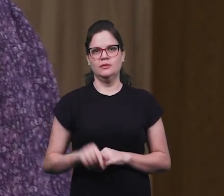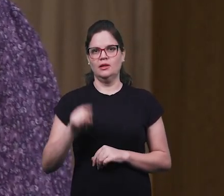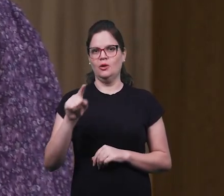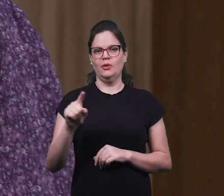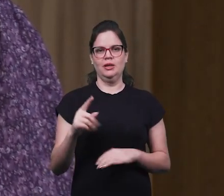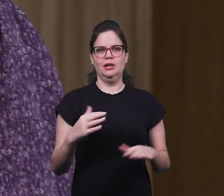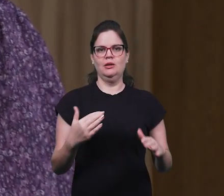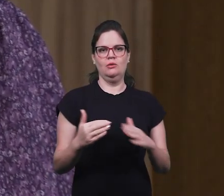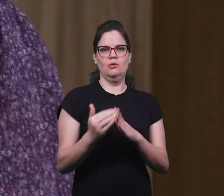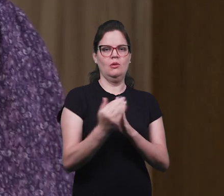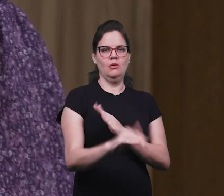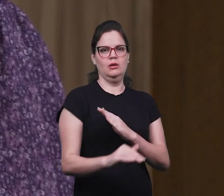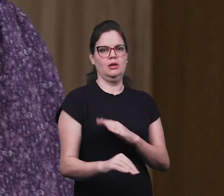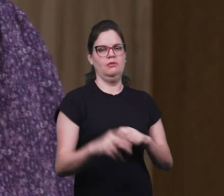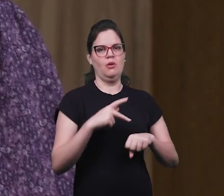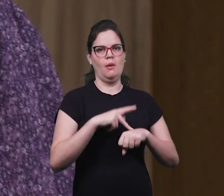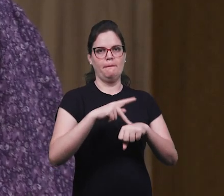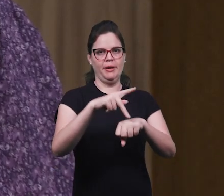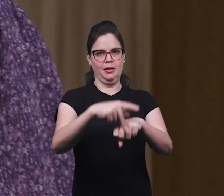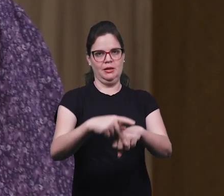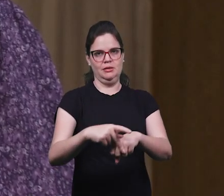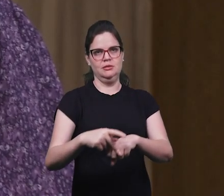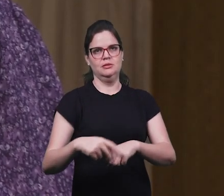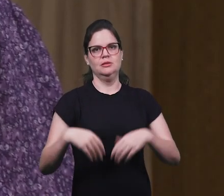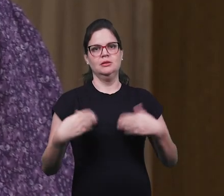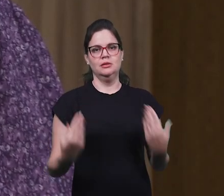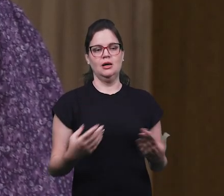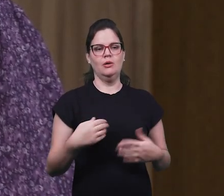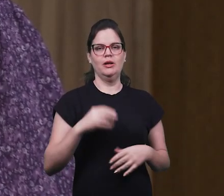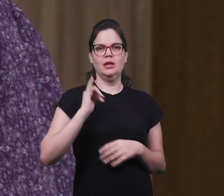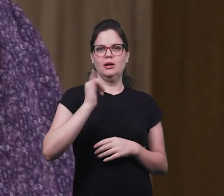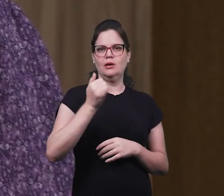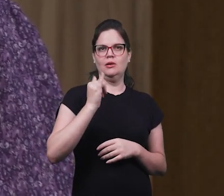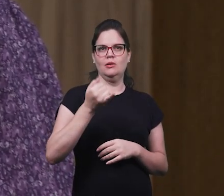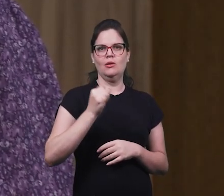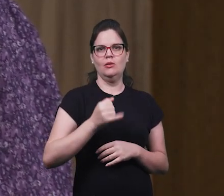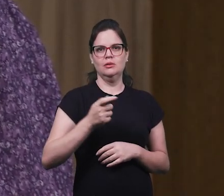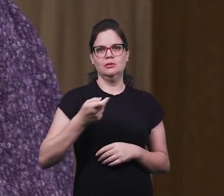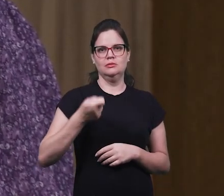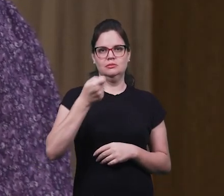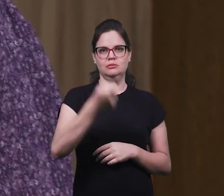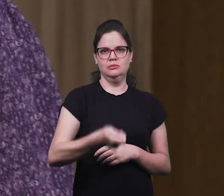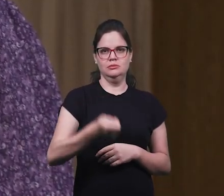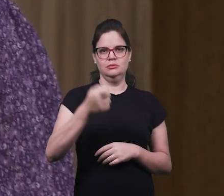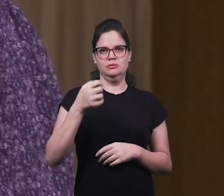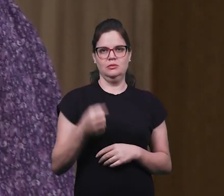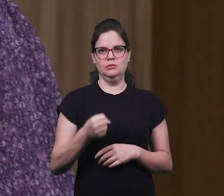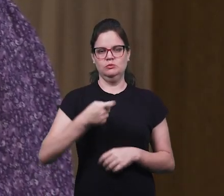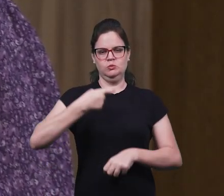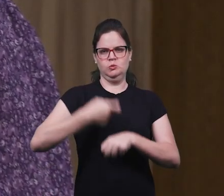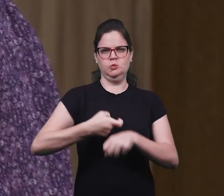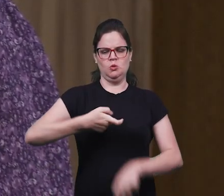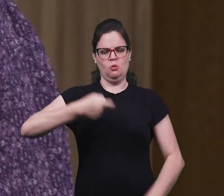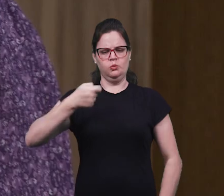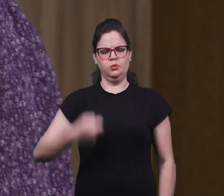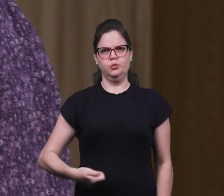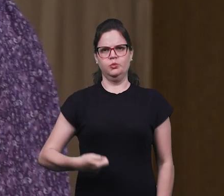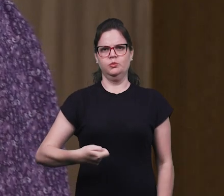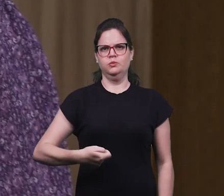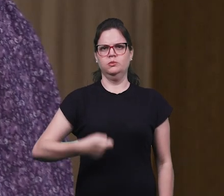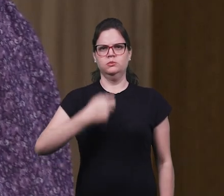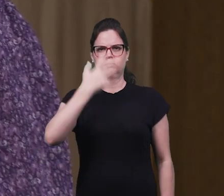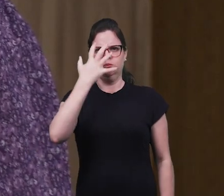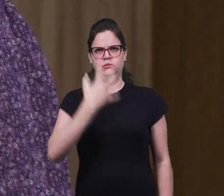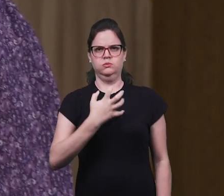anti-persa. Então, ele narra muito o Xerxes como um sujeito tirano,